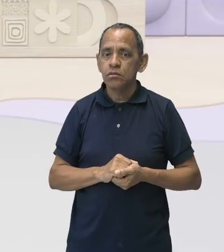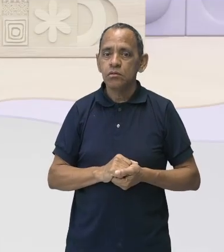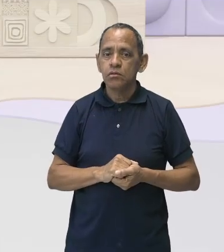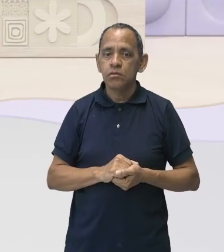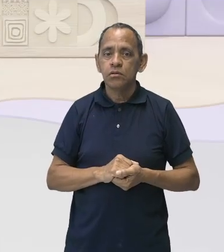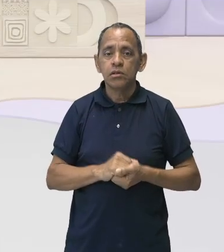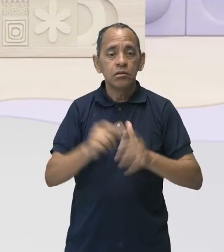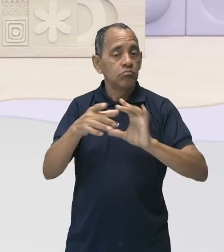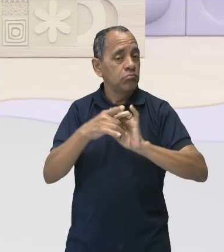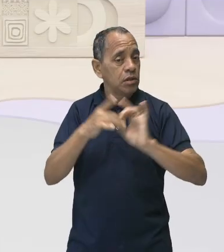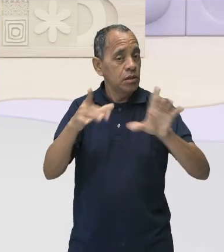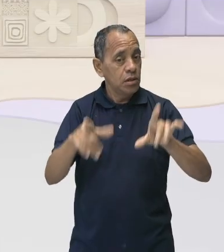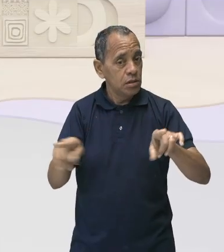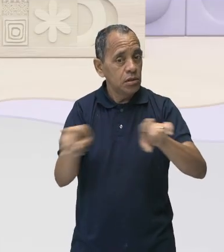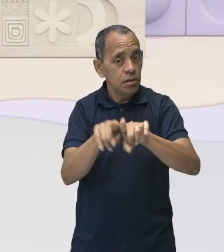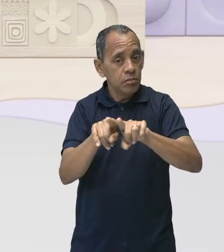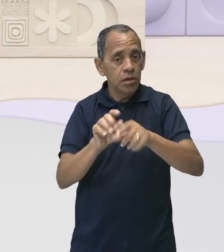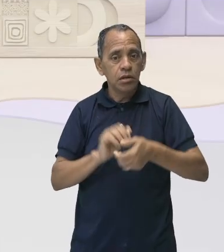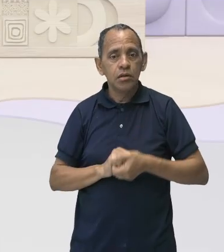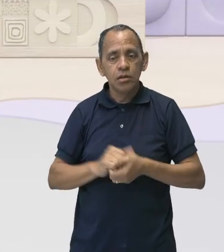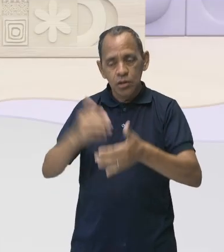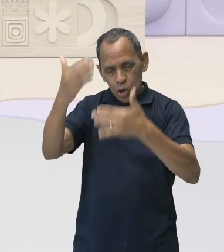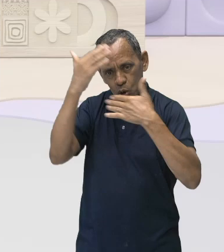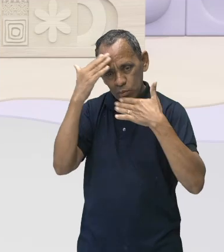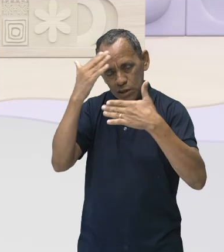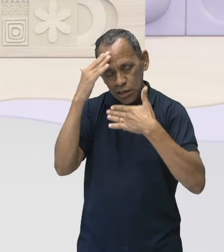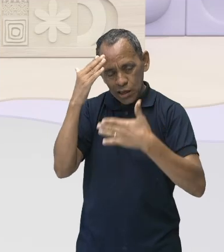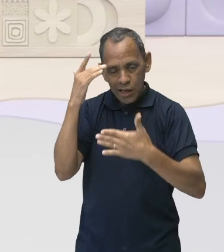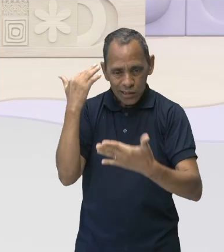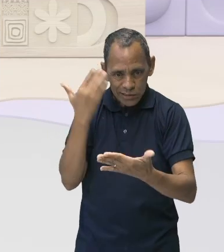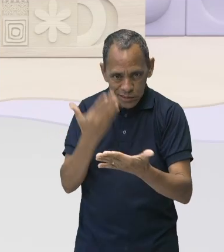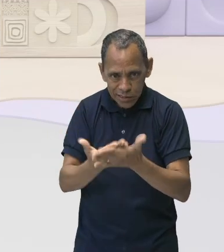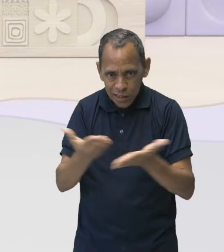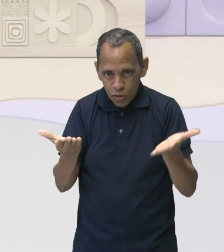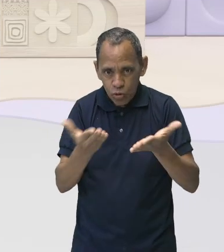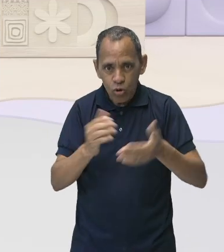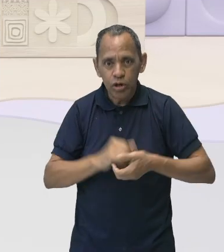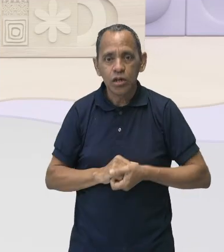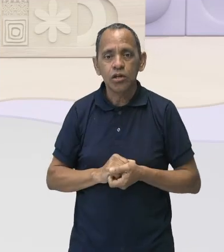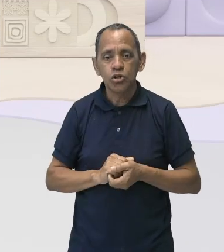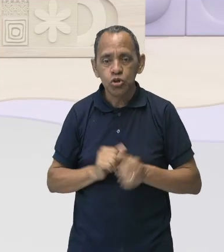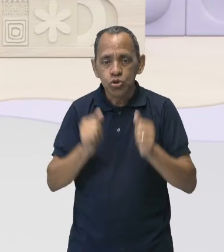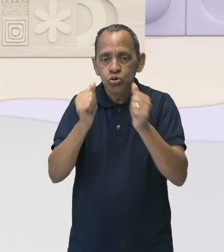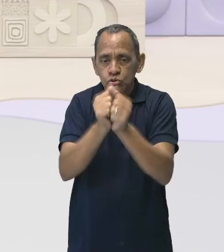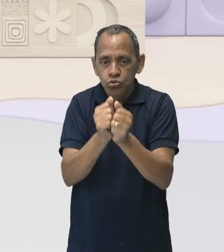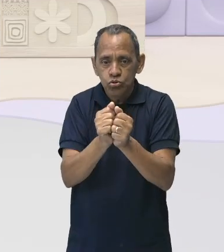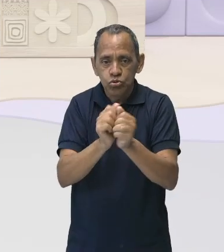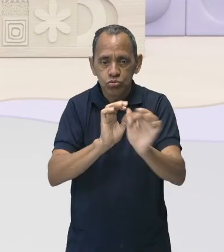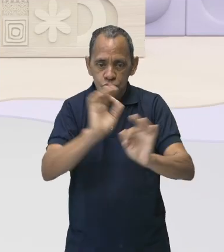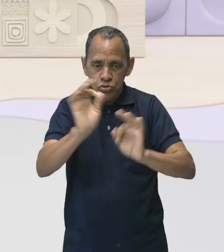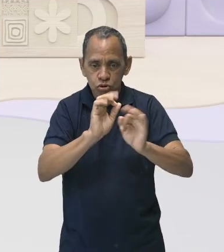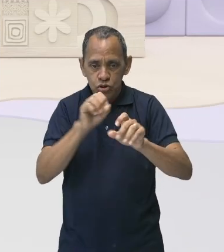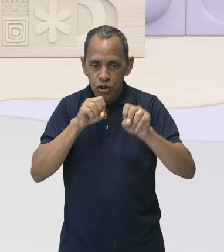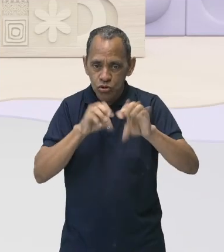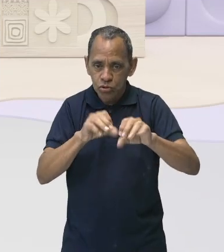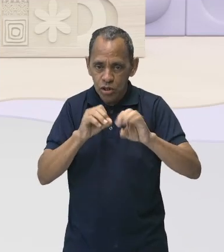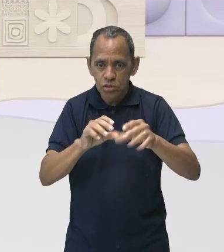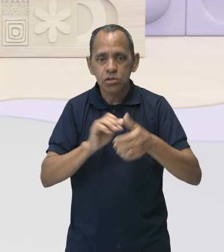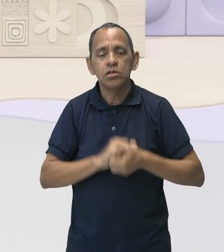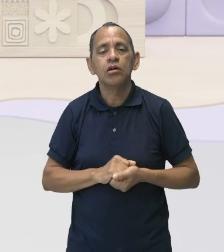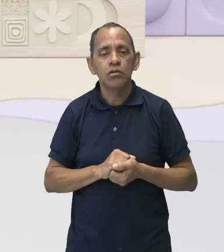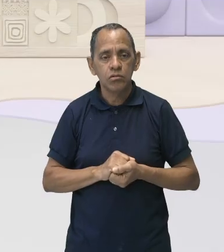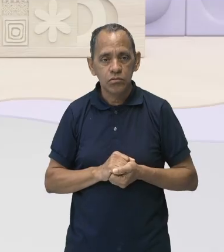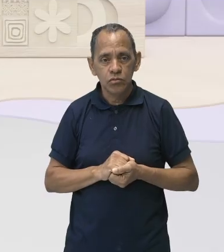nossa liberdade também. Então, muito obrigado até aqui. E vamos que vamos juntos construir a educação, mas com muita prudência,